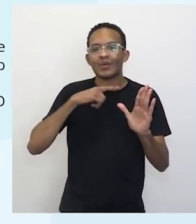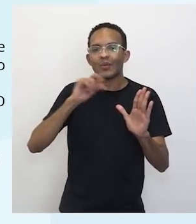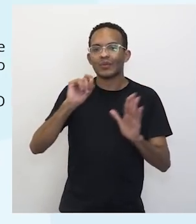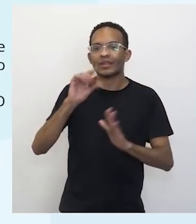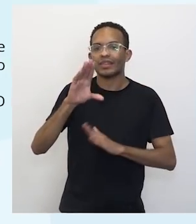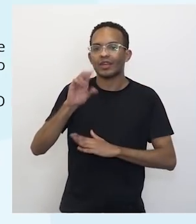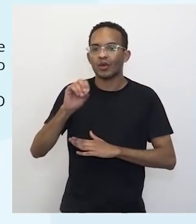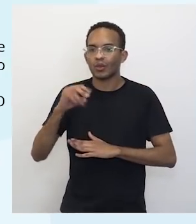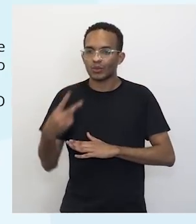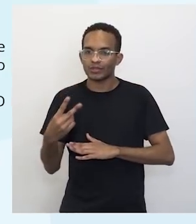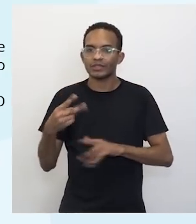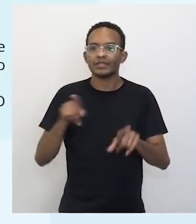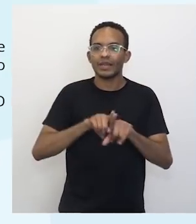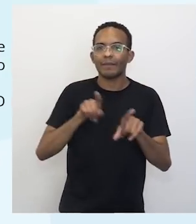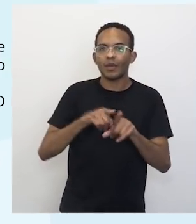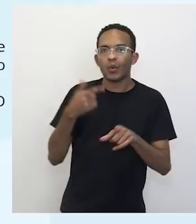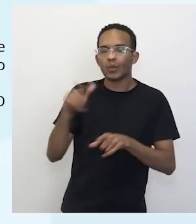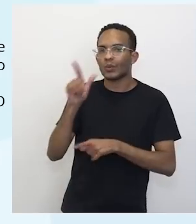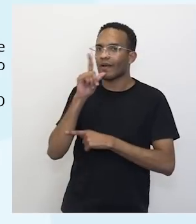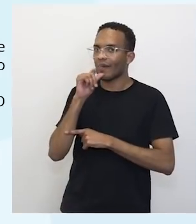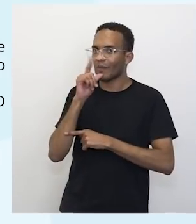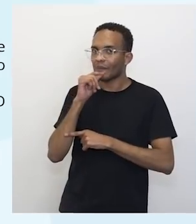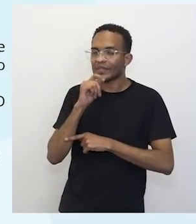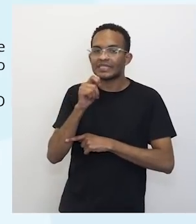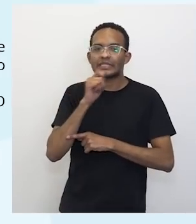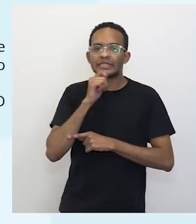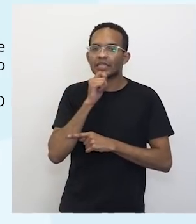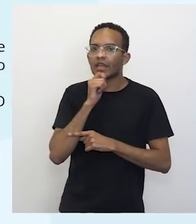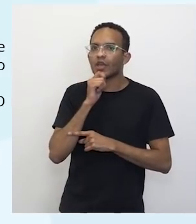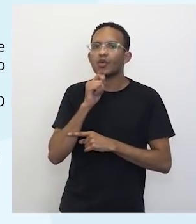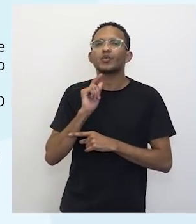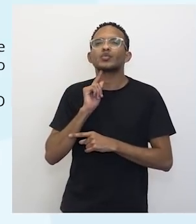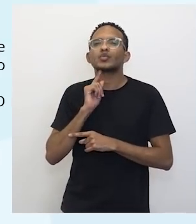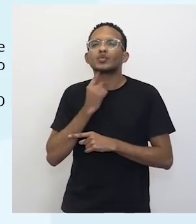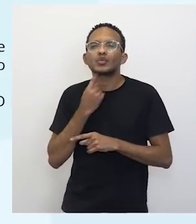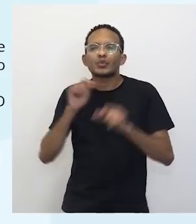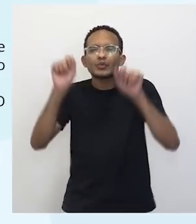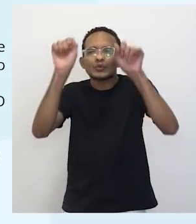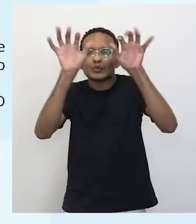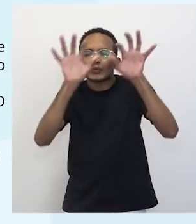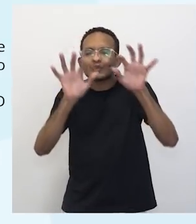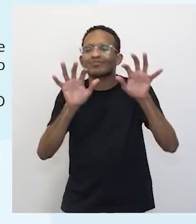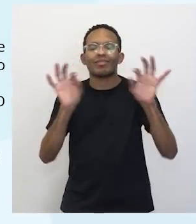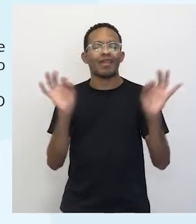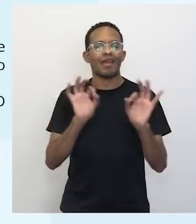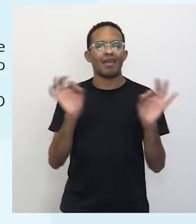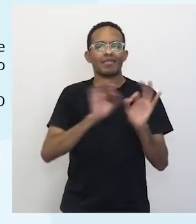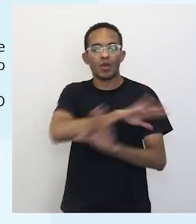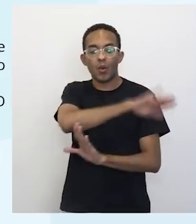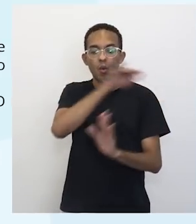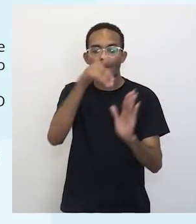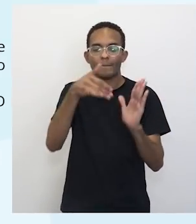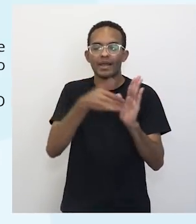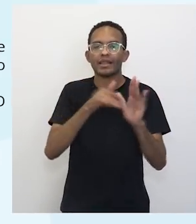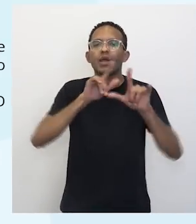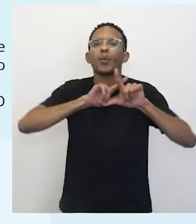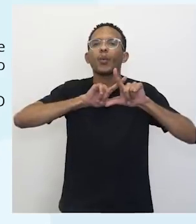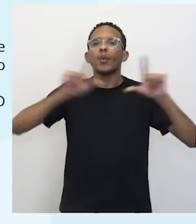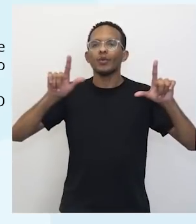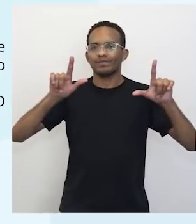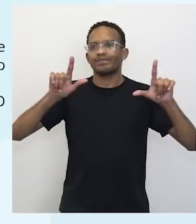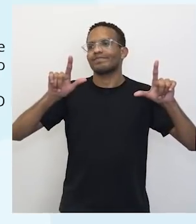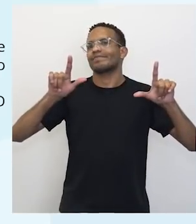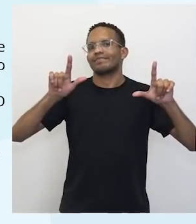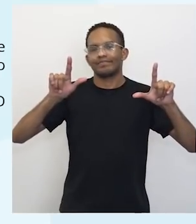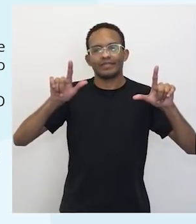de CO2 e água. Não tenho fuligem, então ela é uma combustão completa limpa. Ela